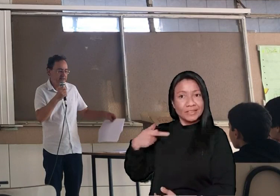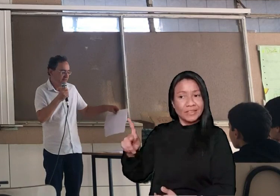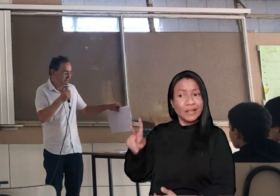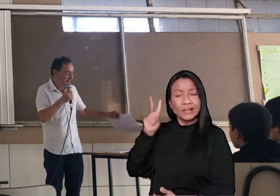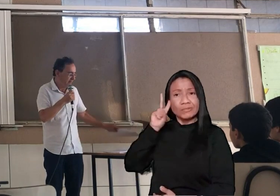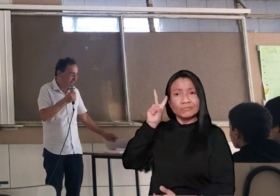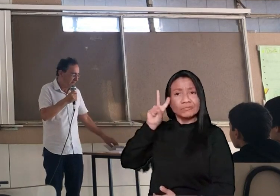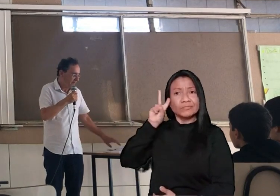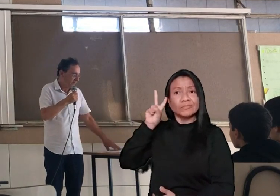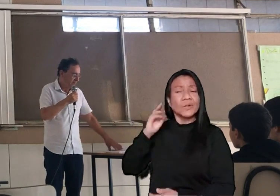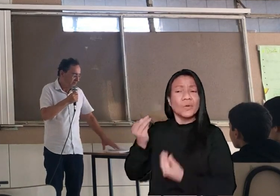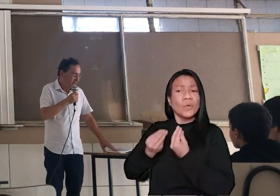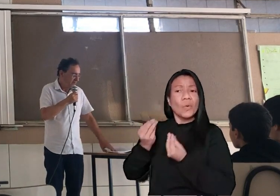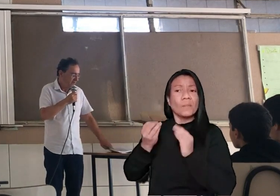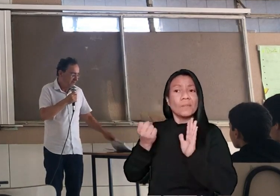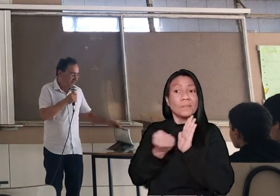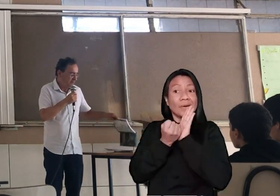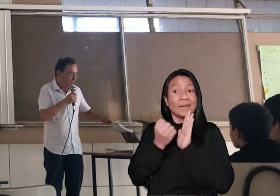o Frei. Tá?